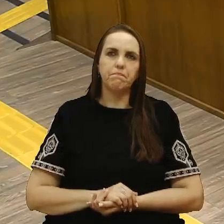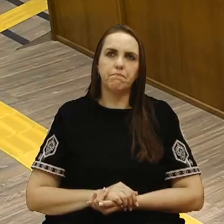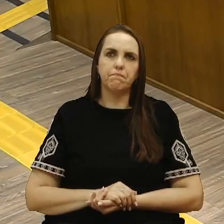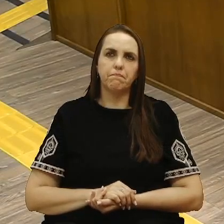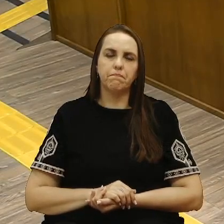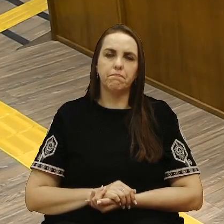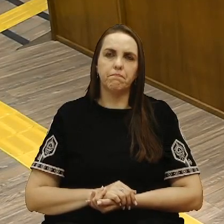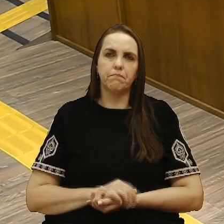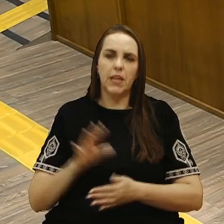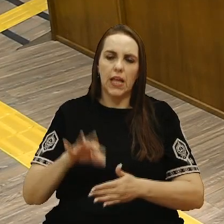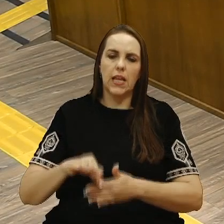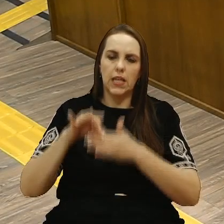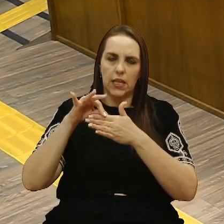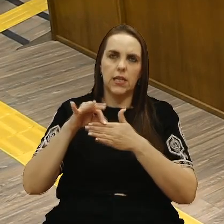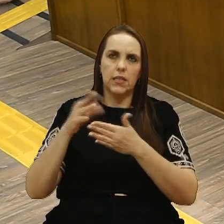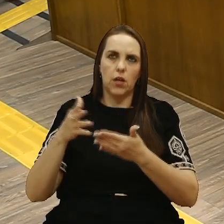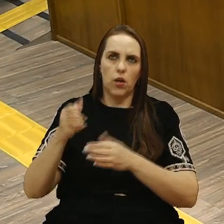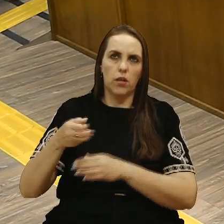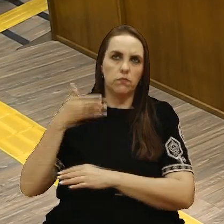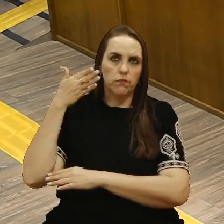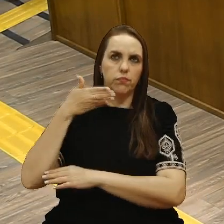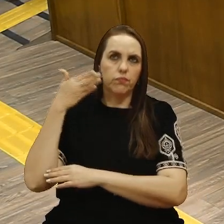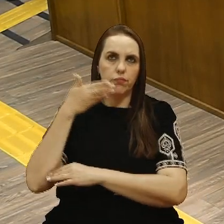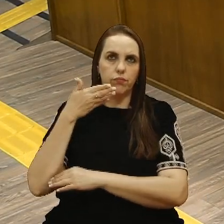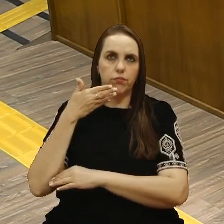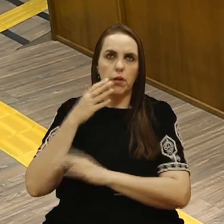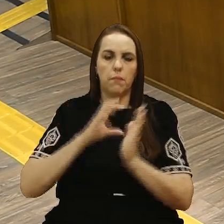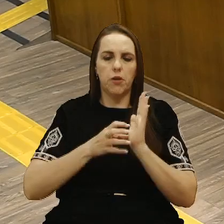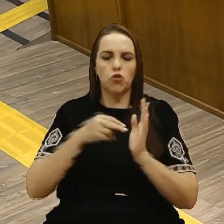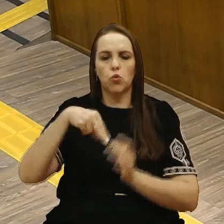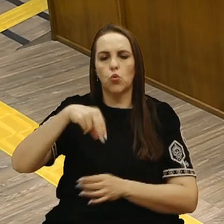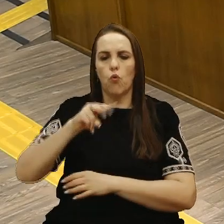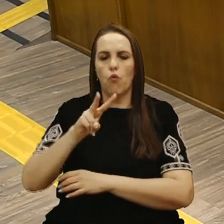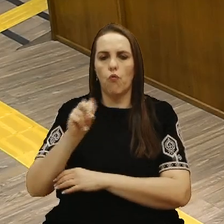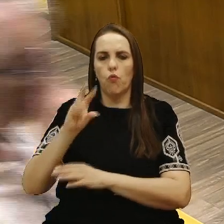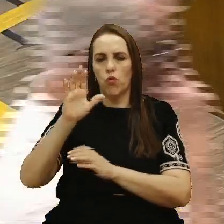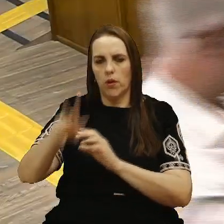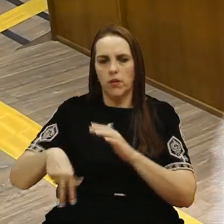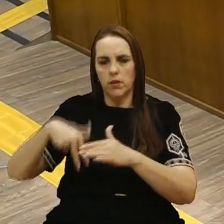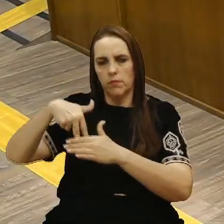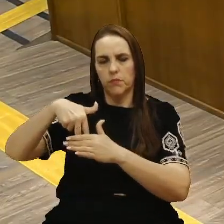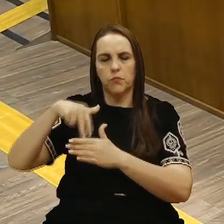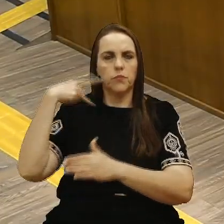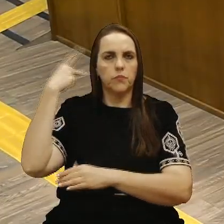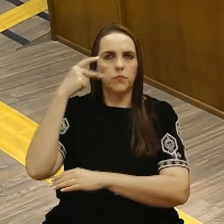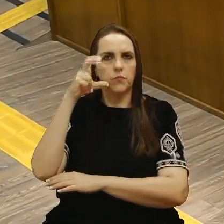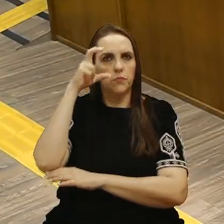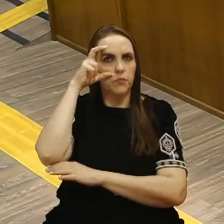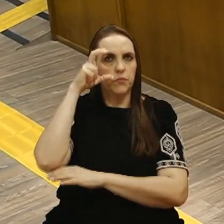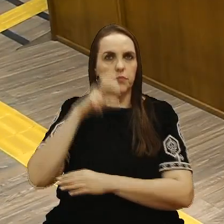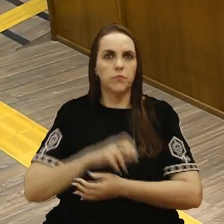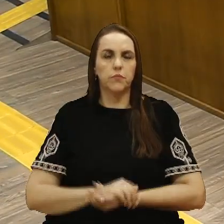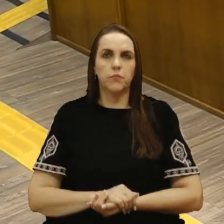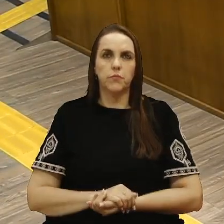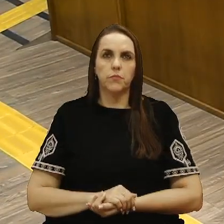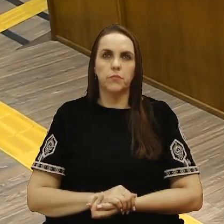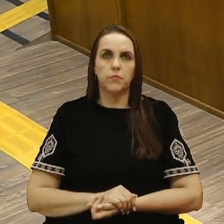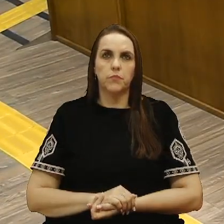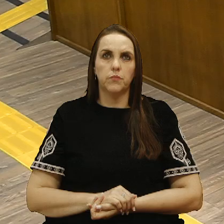em declaração de líder a bancada do Novo. Da tribuna, a vereadora Sandra Boneto.